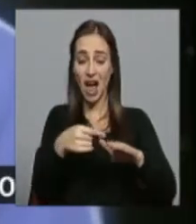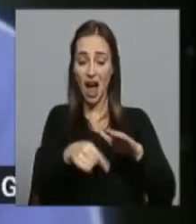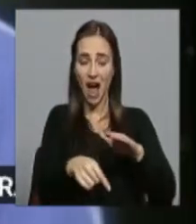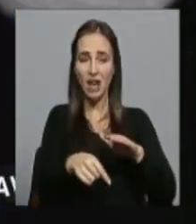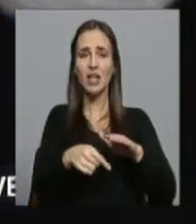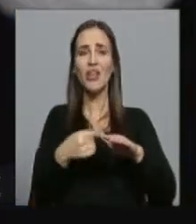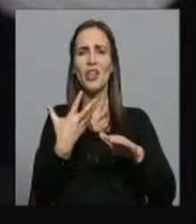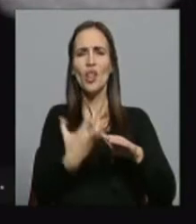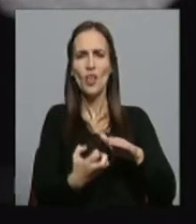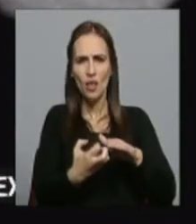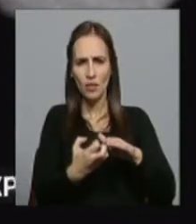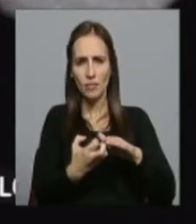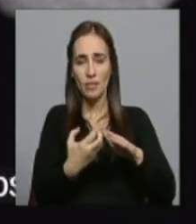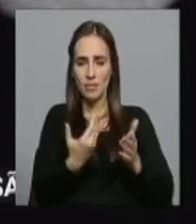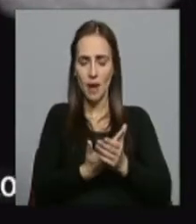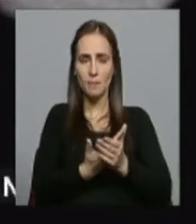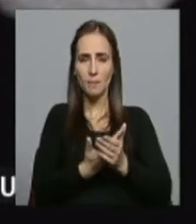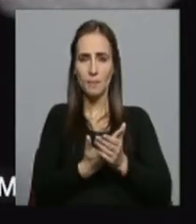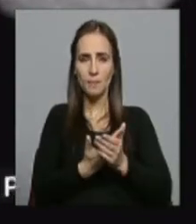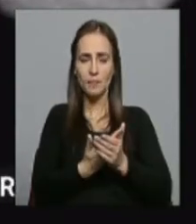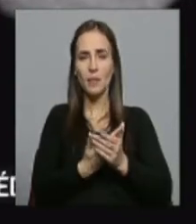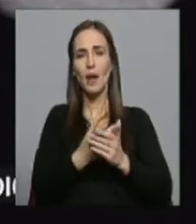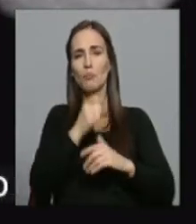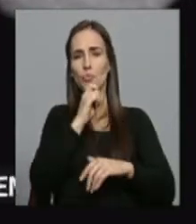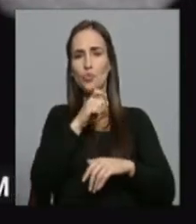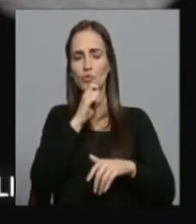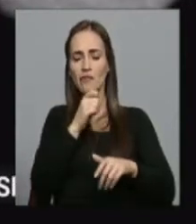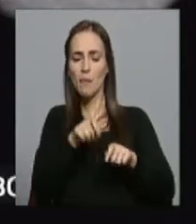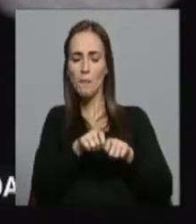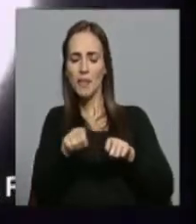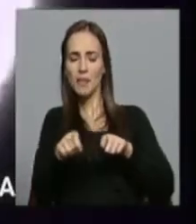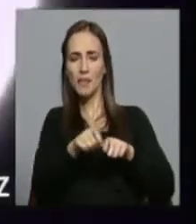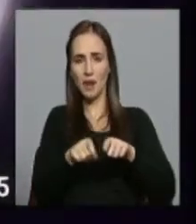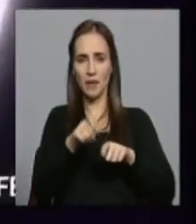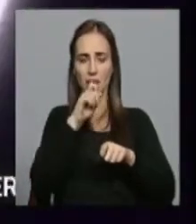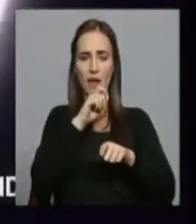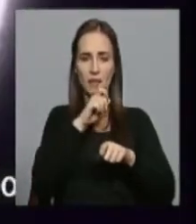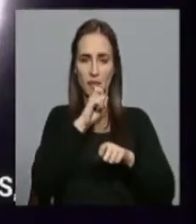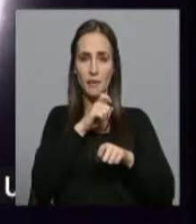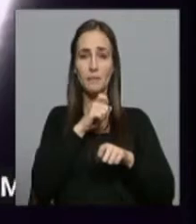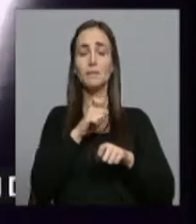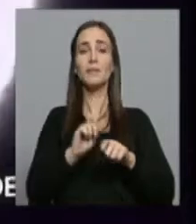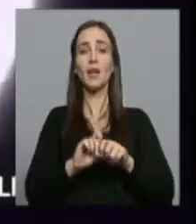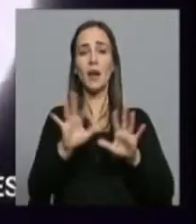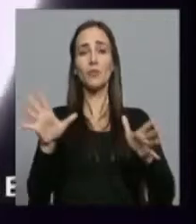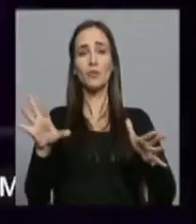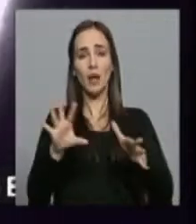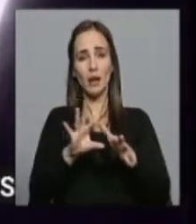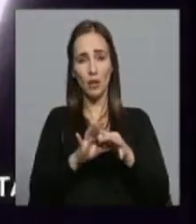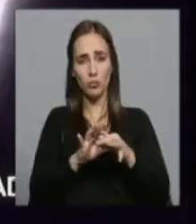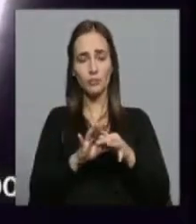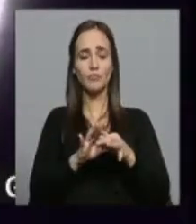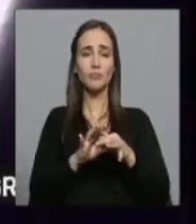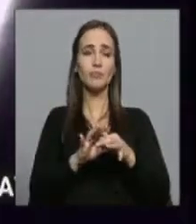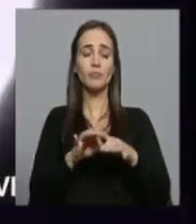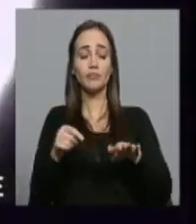magnético induzido. Portanto, que é possível medir e que está obviamente associado a um corpo de água salgada por baixo das